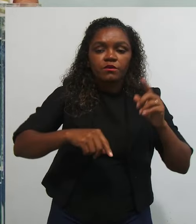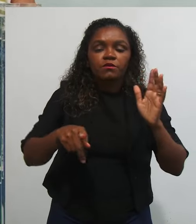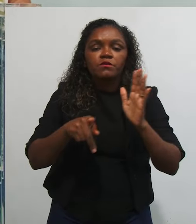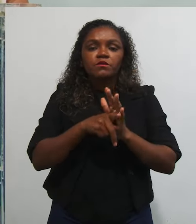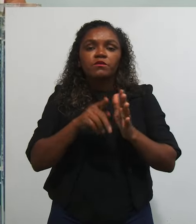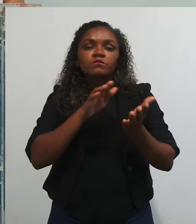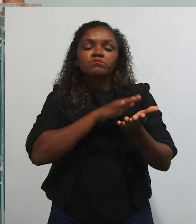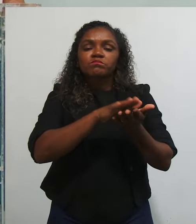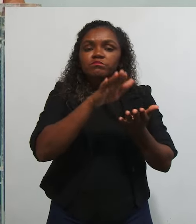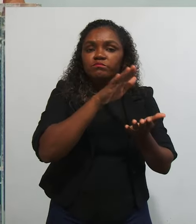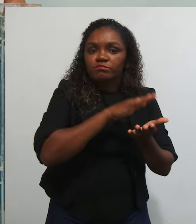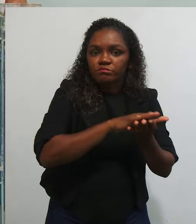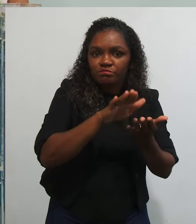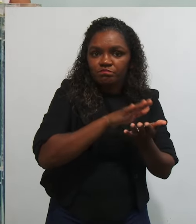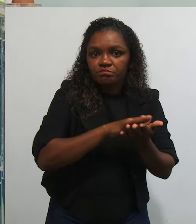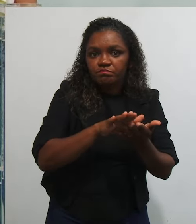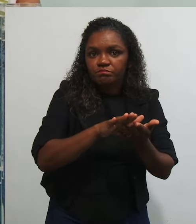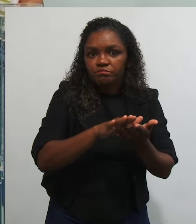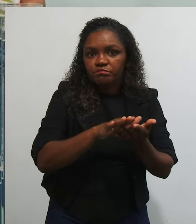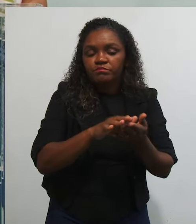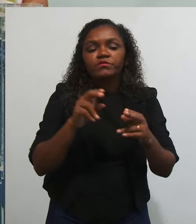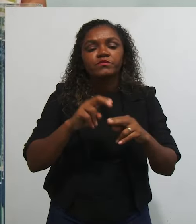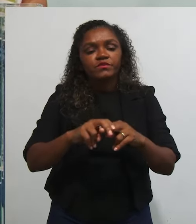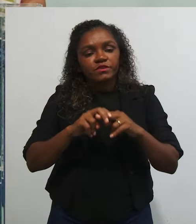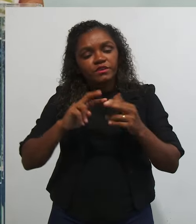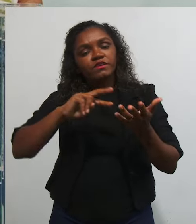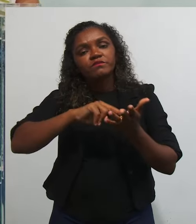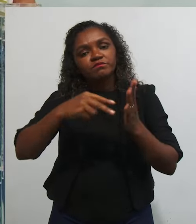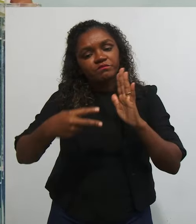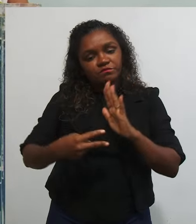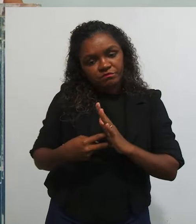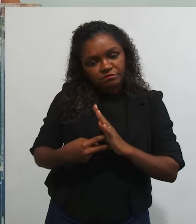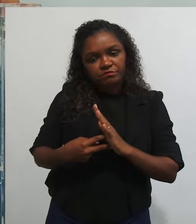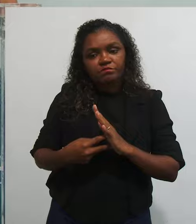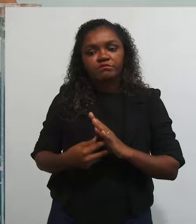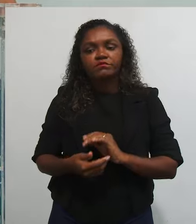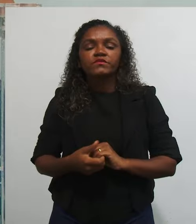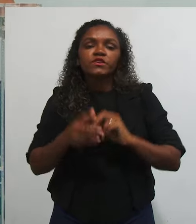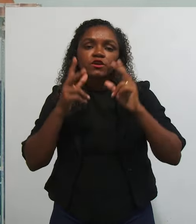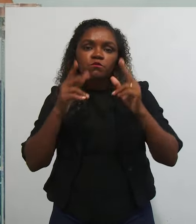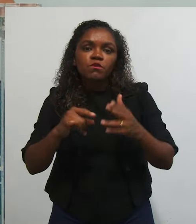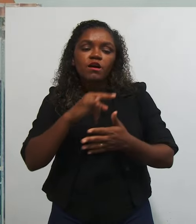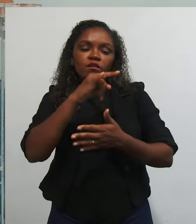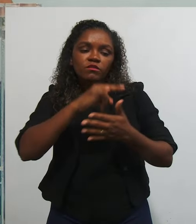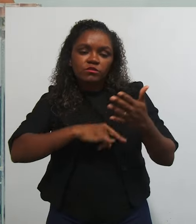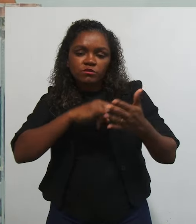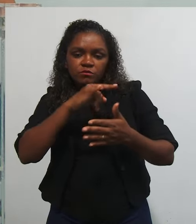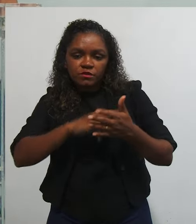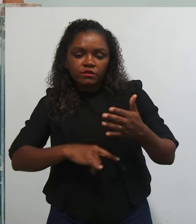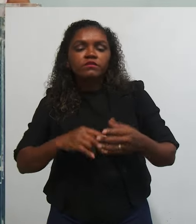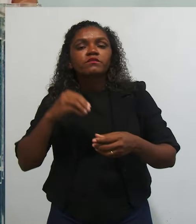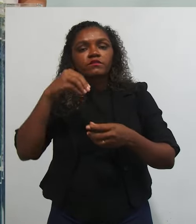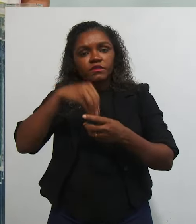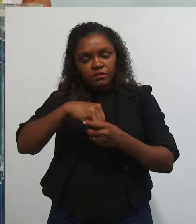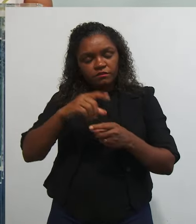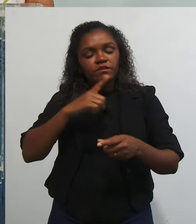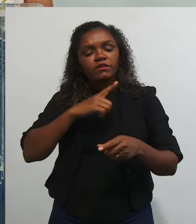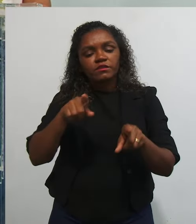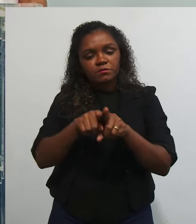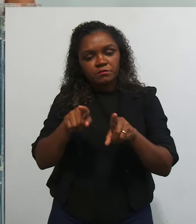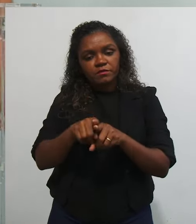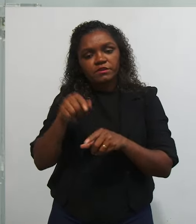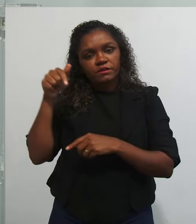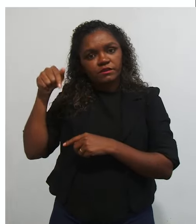de classificação por natureza. Igual a gente tem lá na receita, a gente vai ter aqui também na despesa. Então, bora